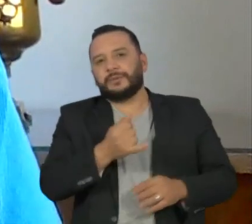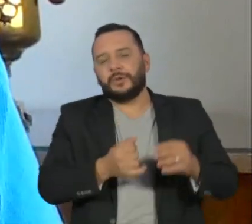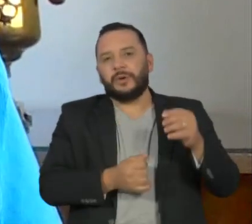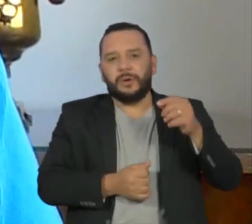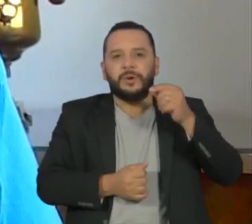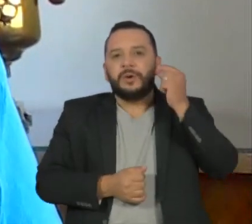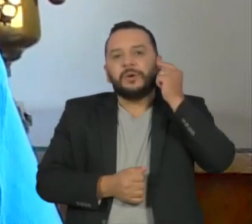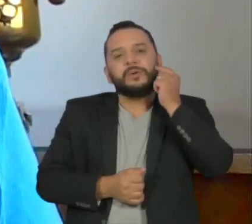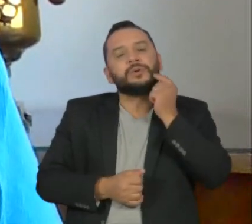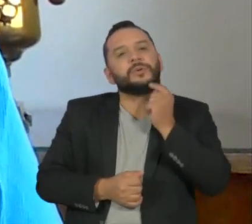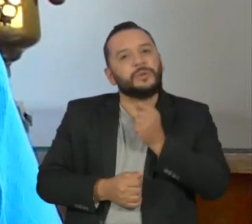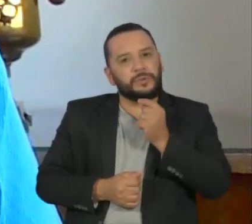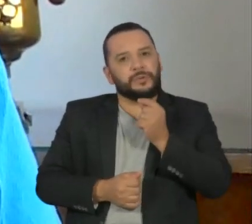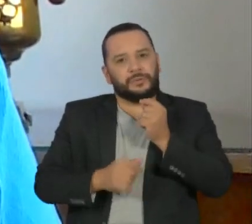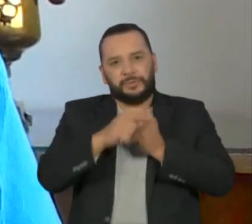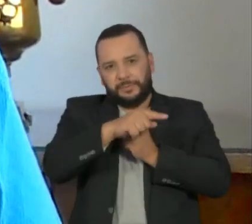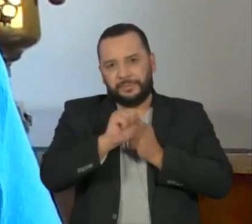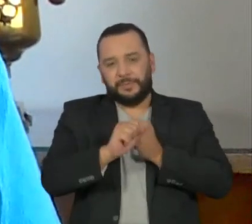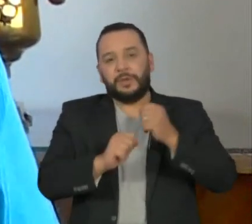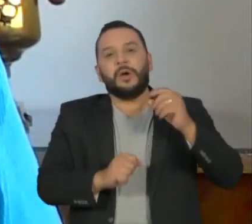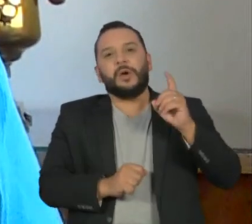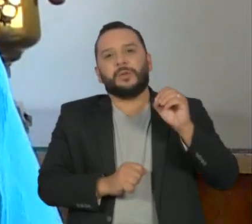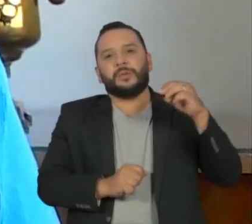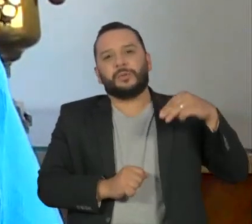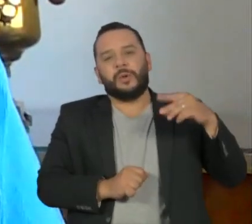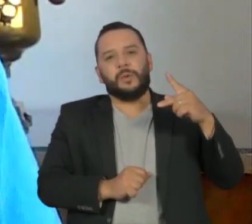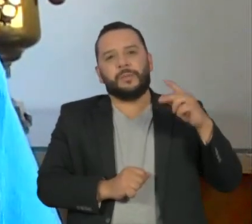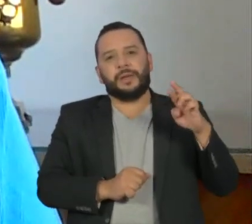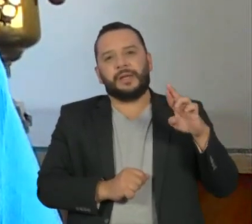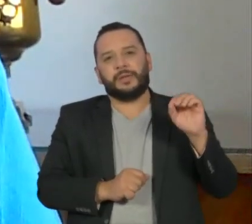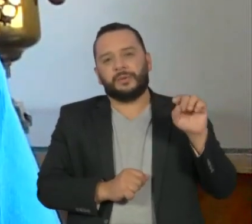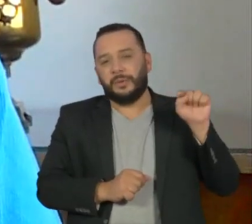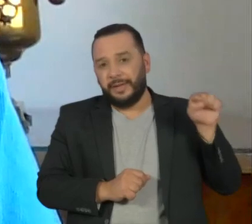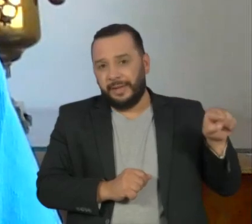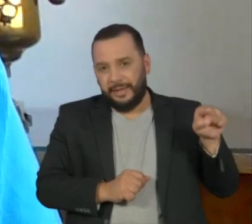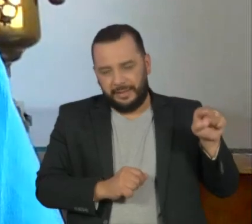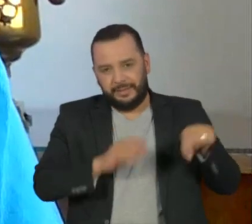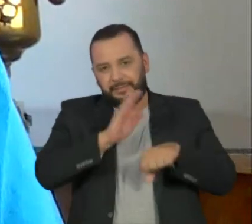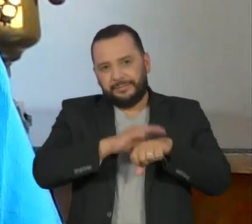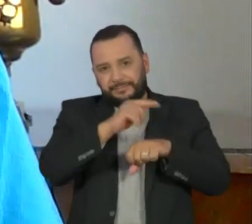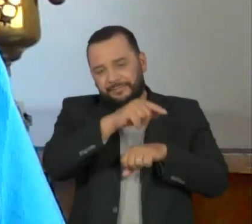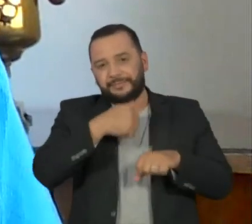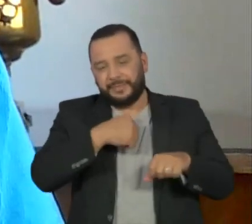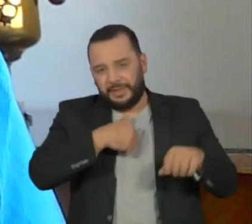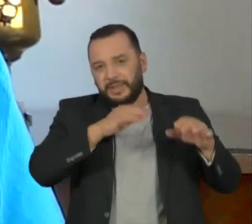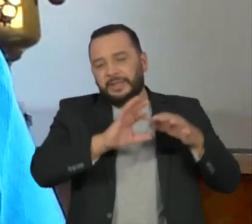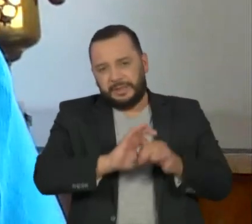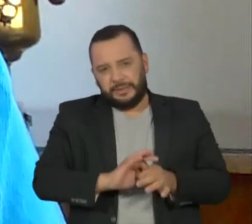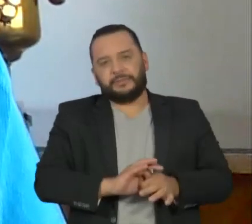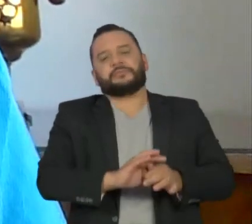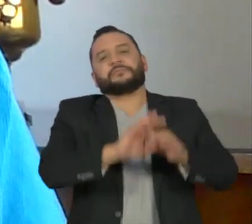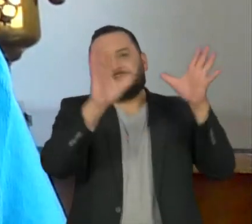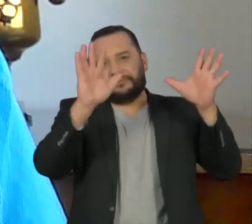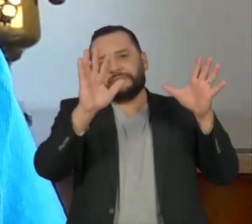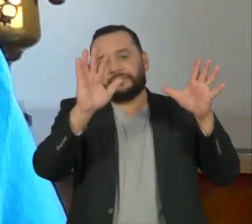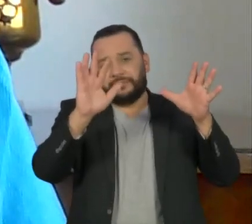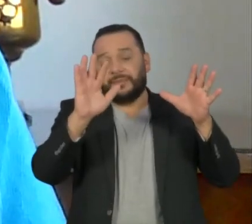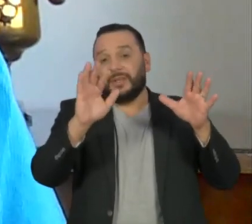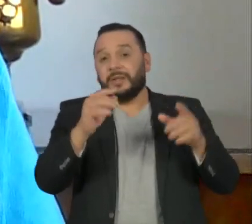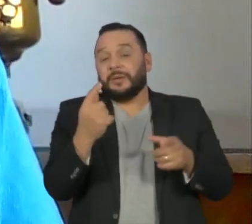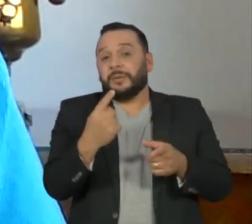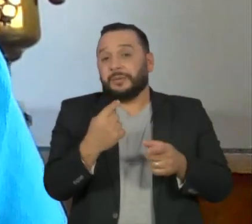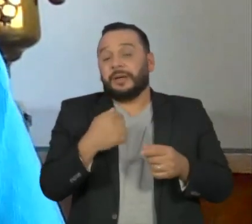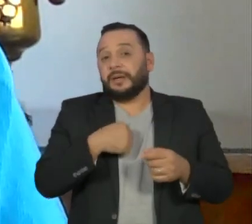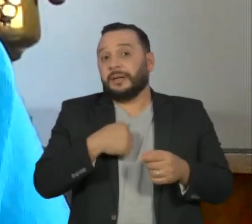como regente, que cabia a ele proclamar alguma independência antes que algum estranho lançasse